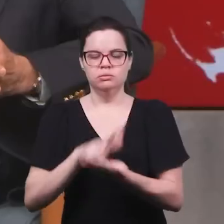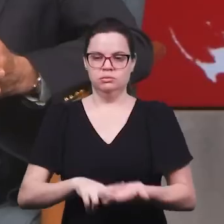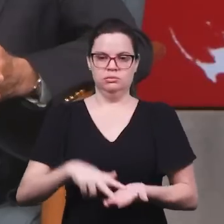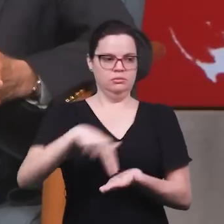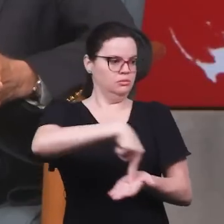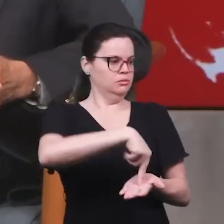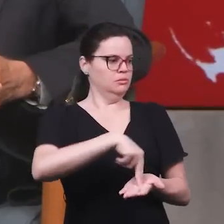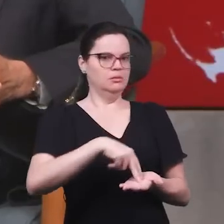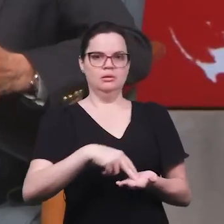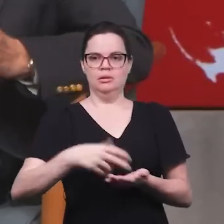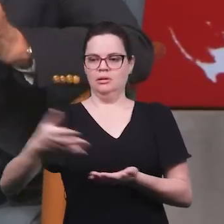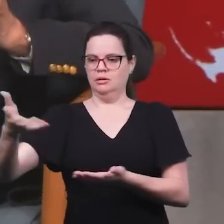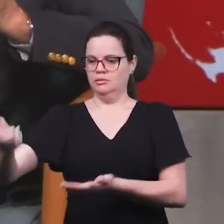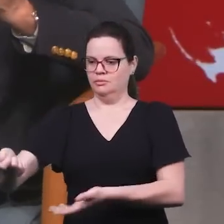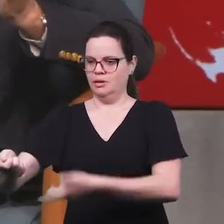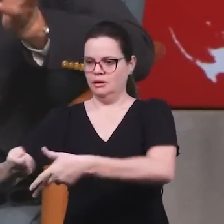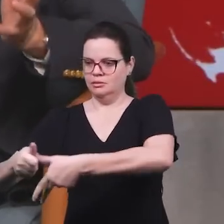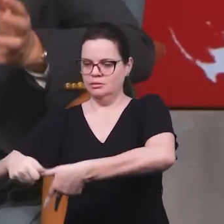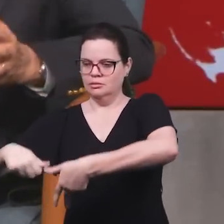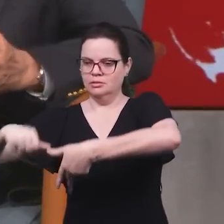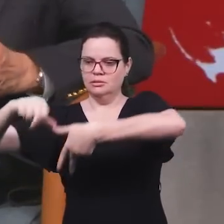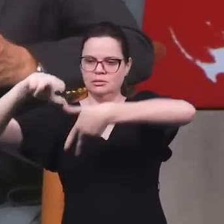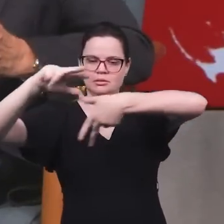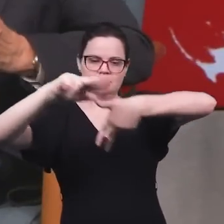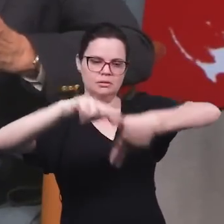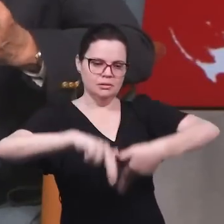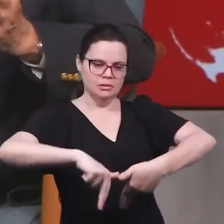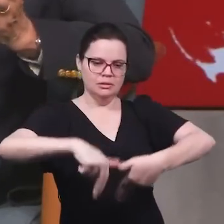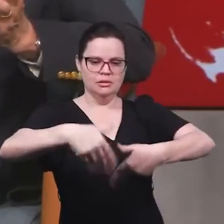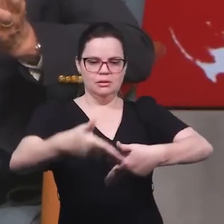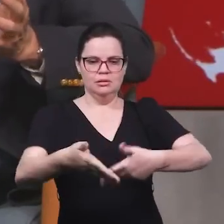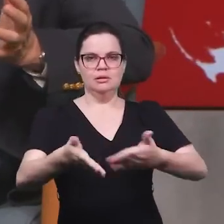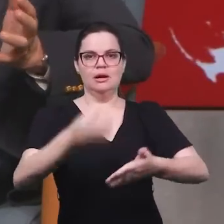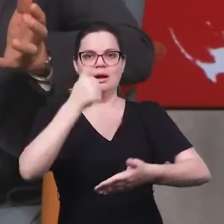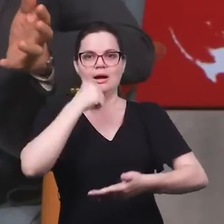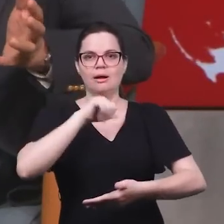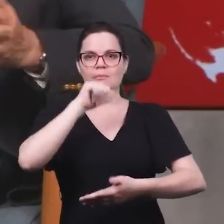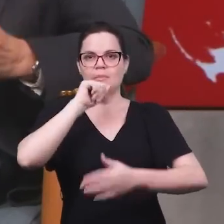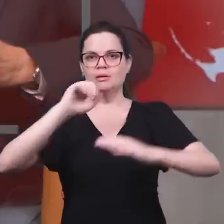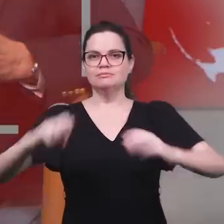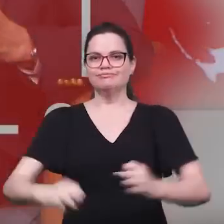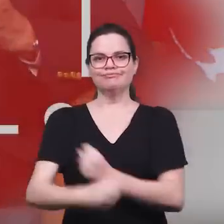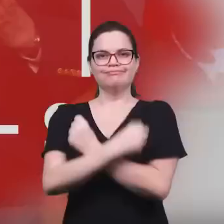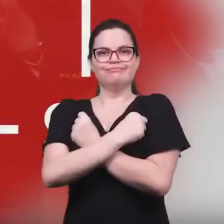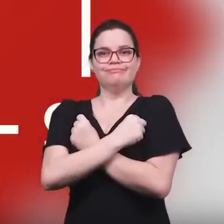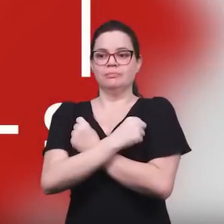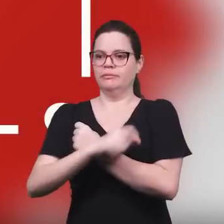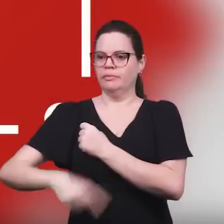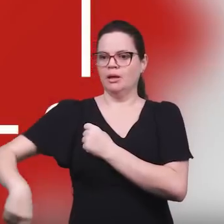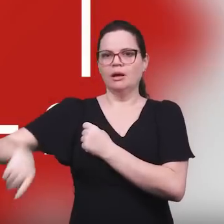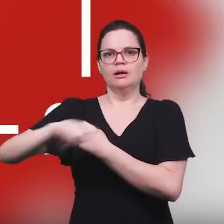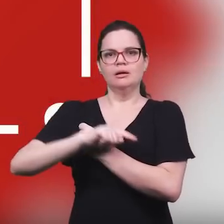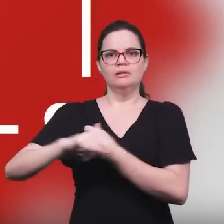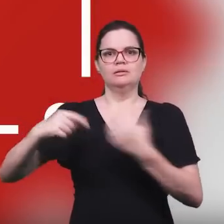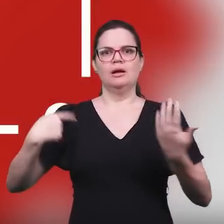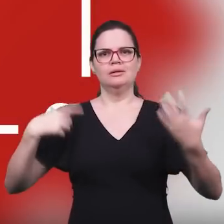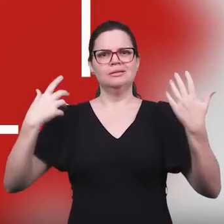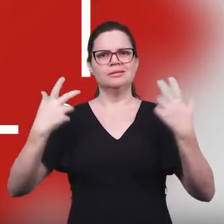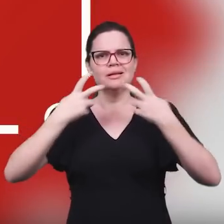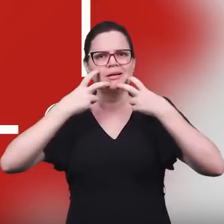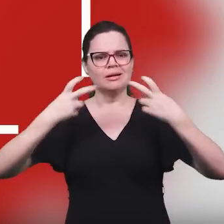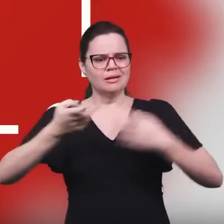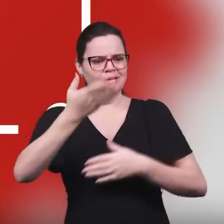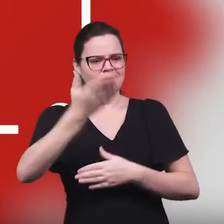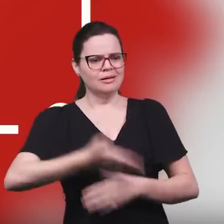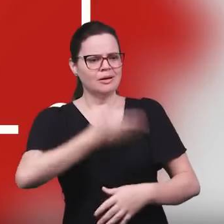grande alegria, de êxtase, e todos bradavam, um grande profeta se